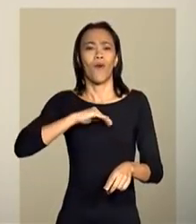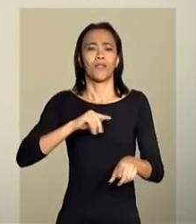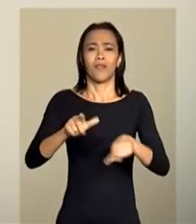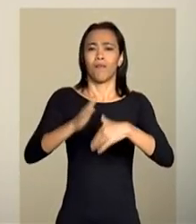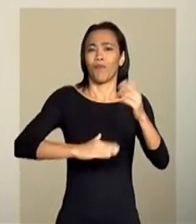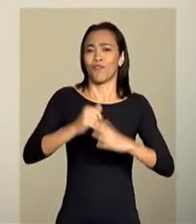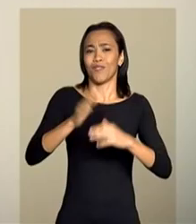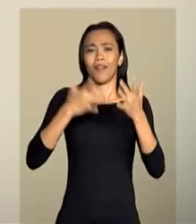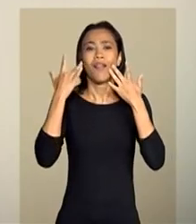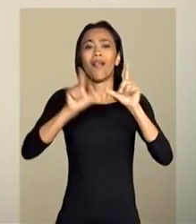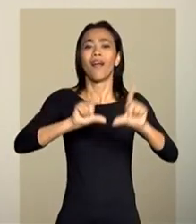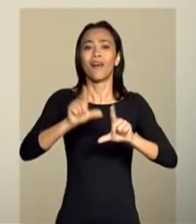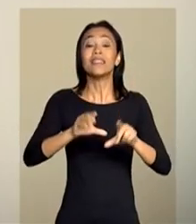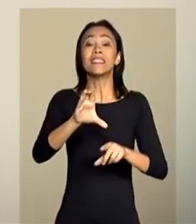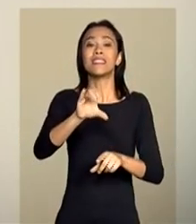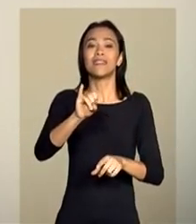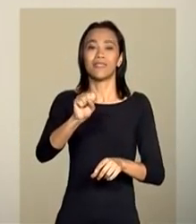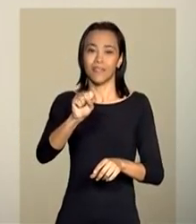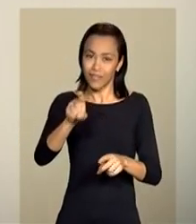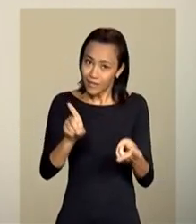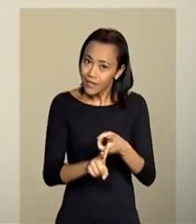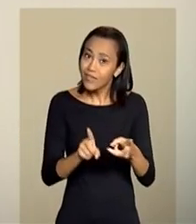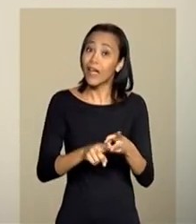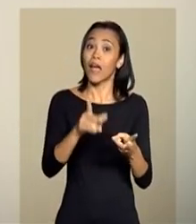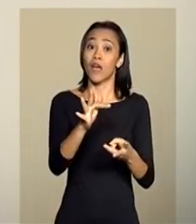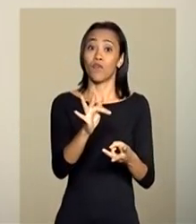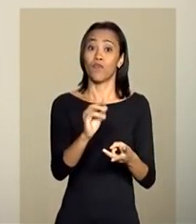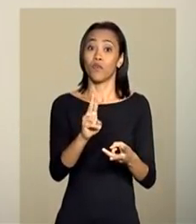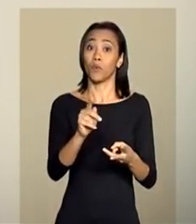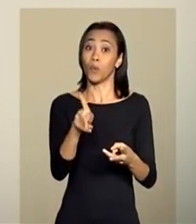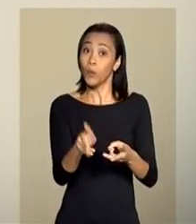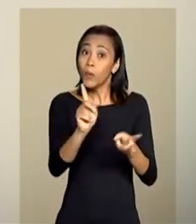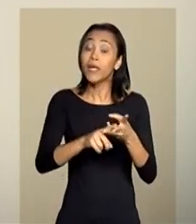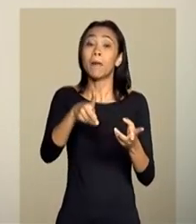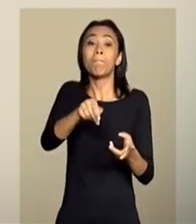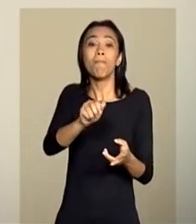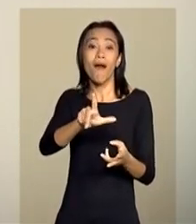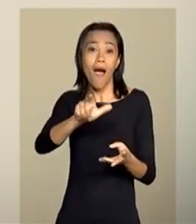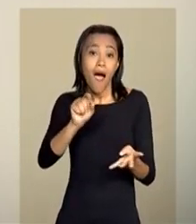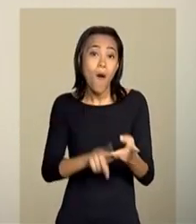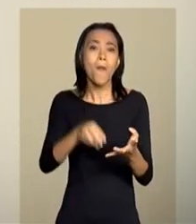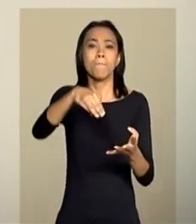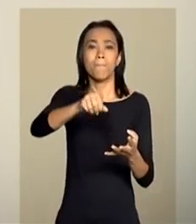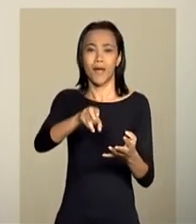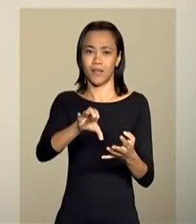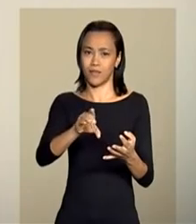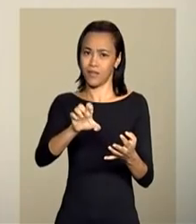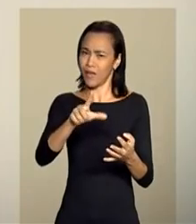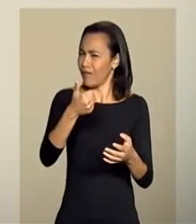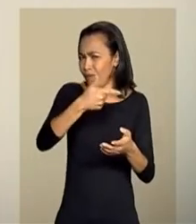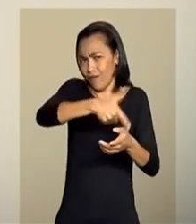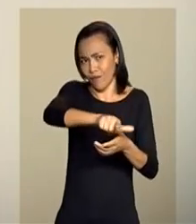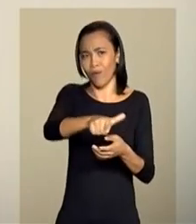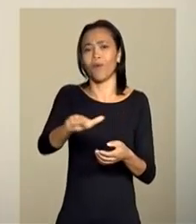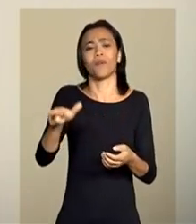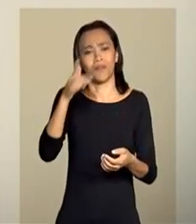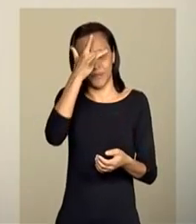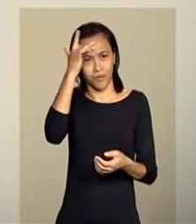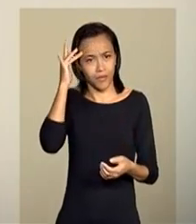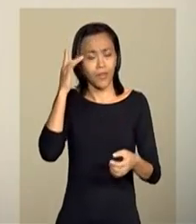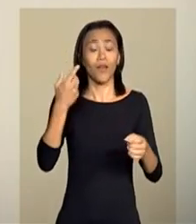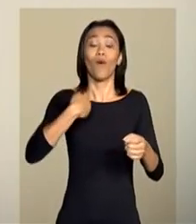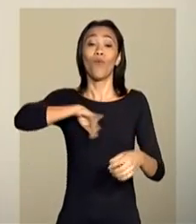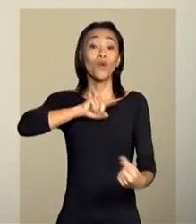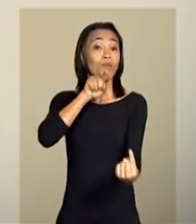atriz Cissa Guimarães participa disso O fiu a Paula Fernandes o Marcelo Taz entre outros o